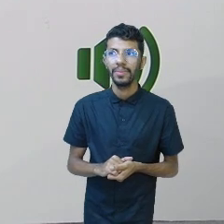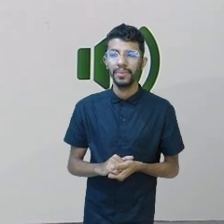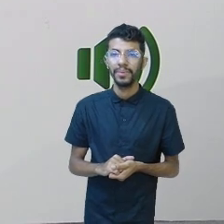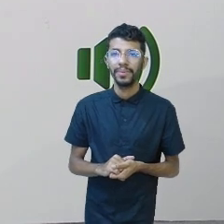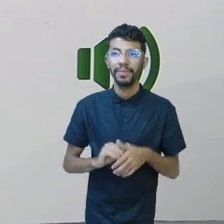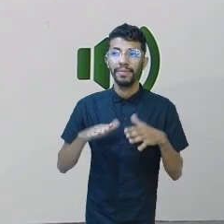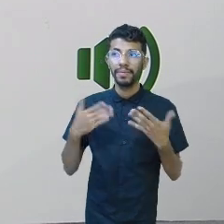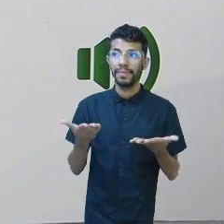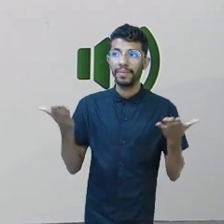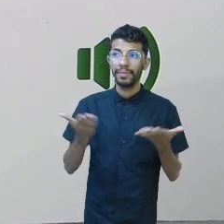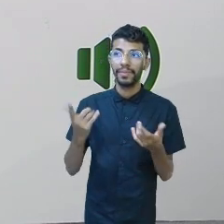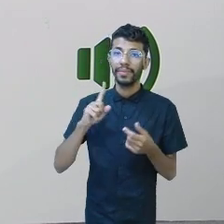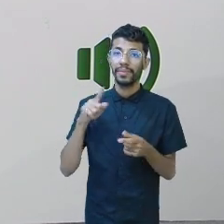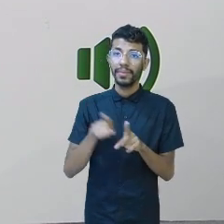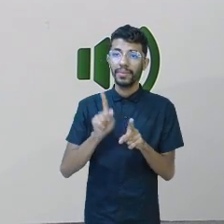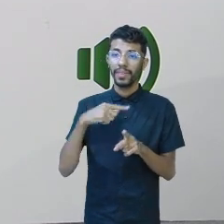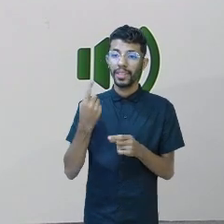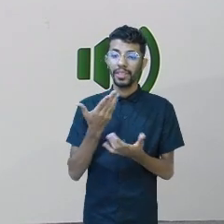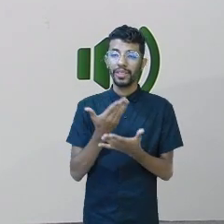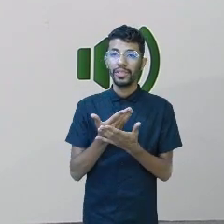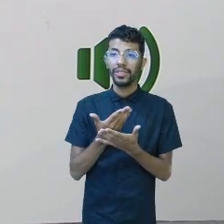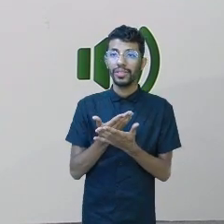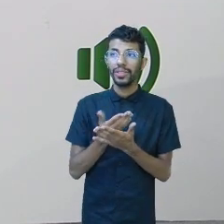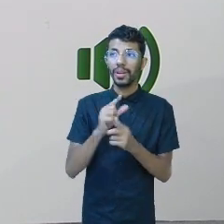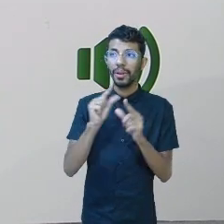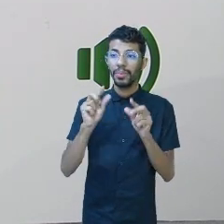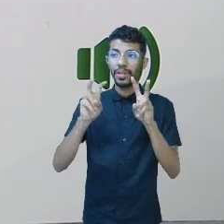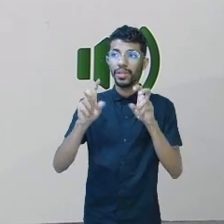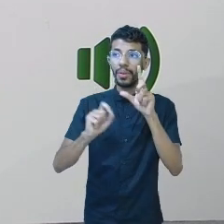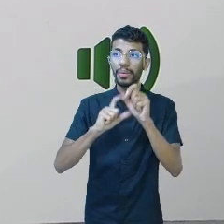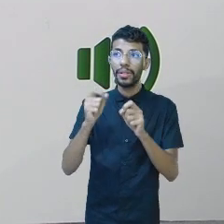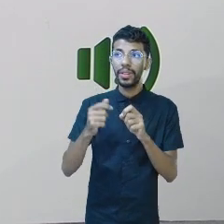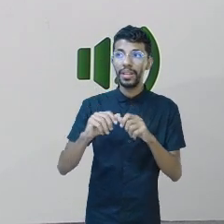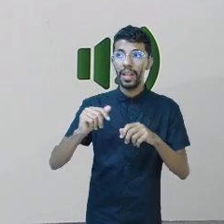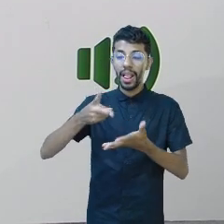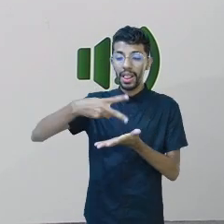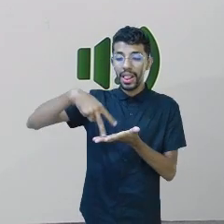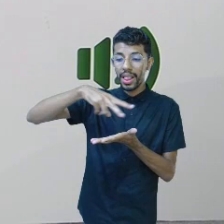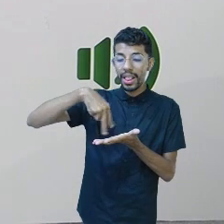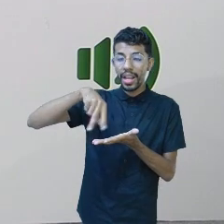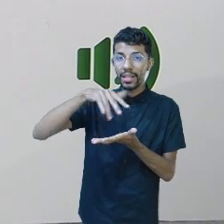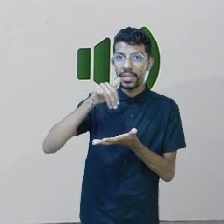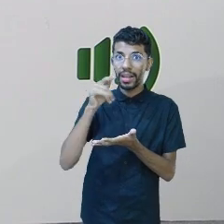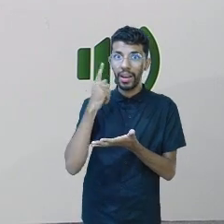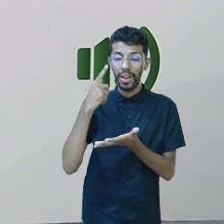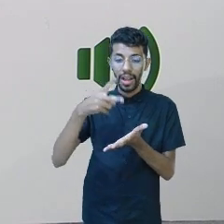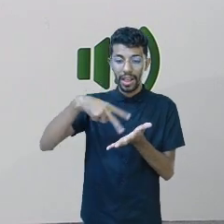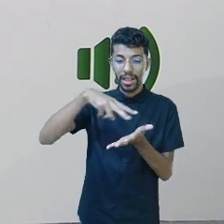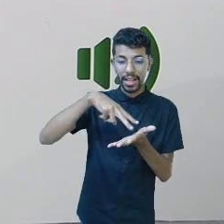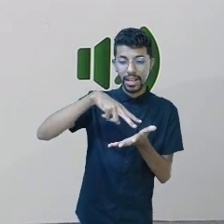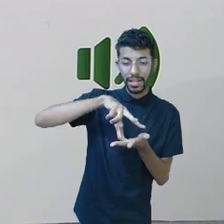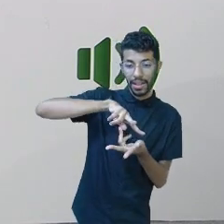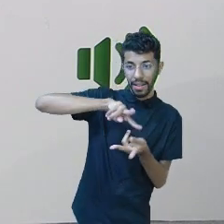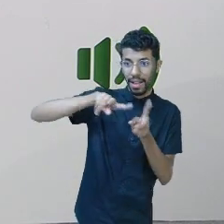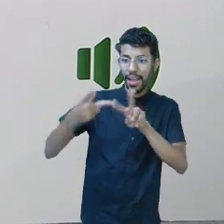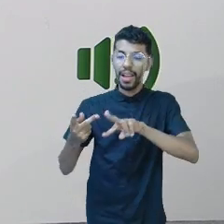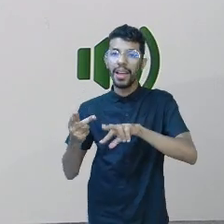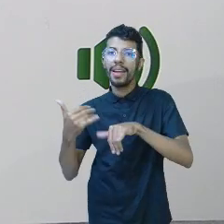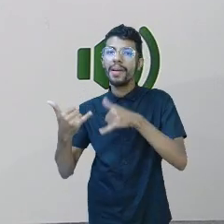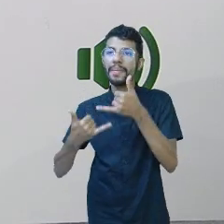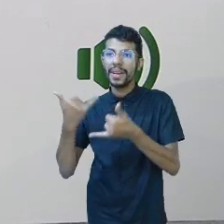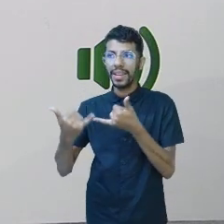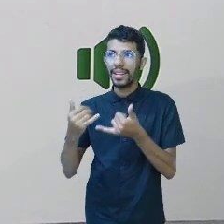Agora, também nós vamos falar um pouco sobre a dança, a transformação da dança para a brincadeira, como no caso de